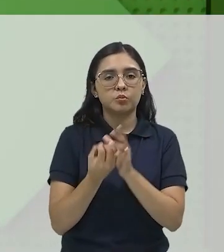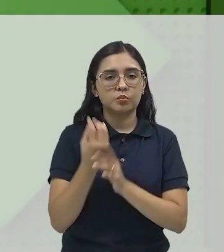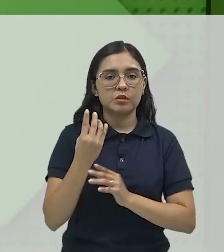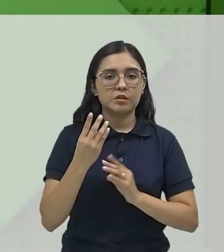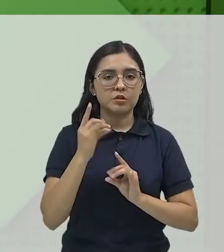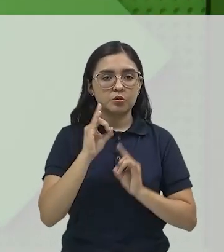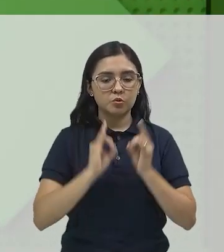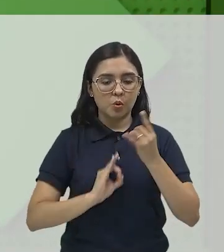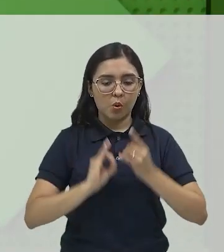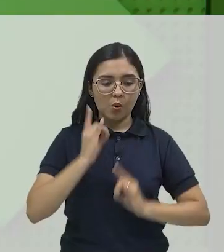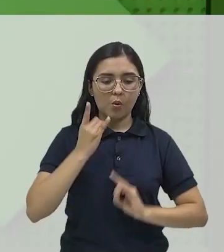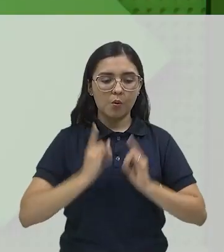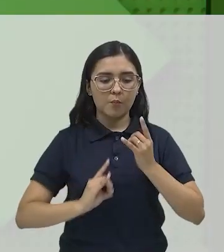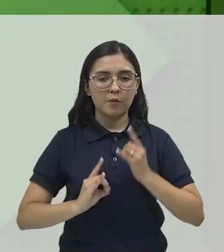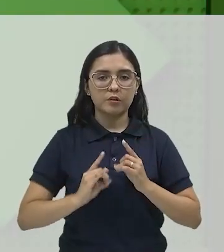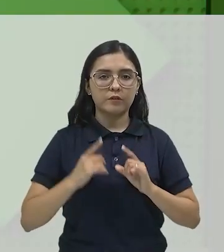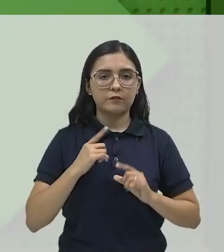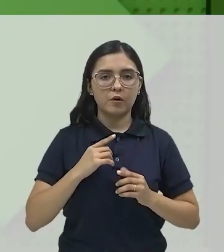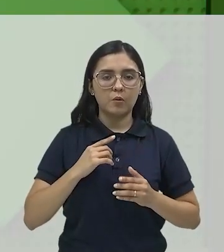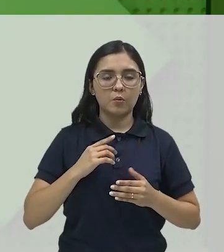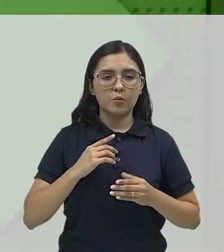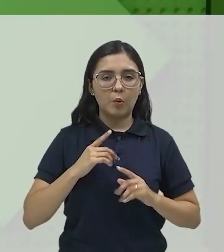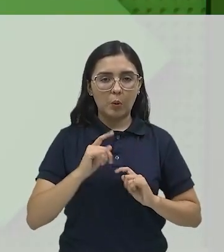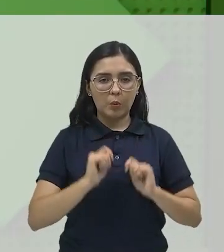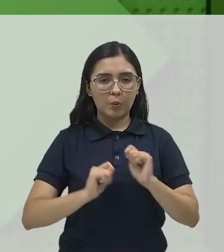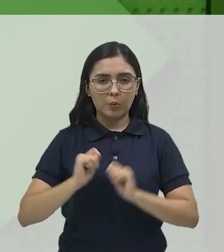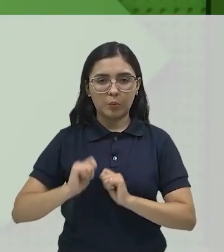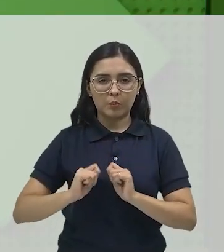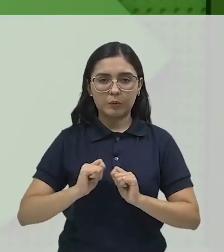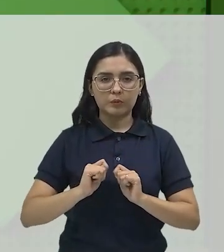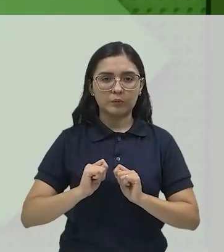que vão regular essas